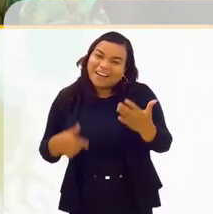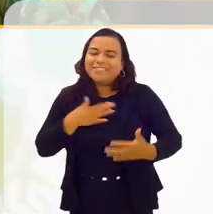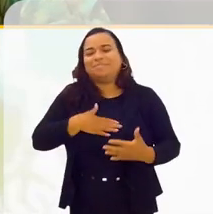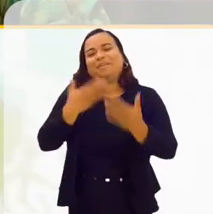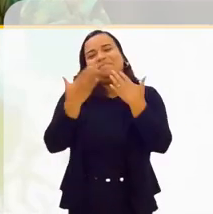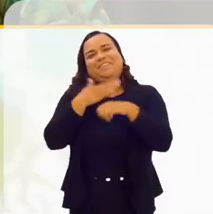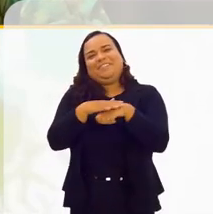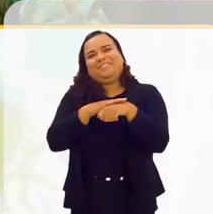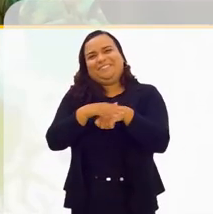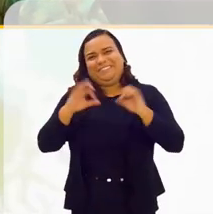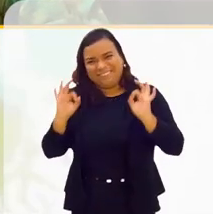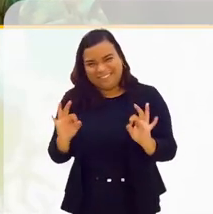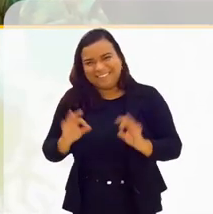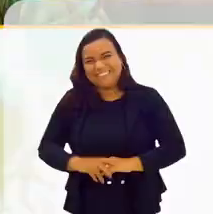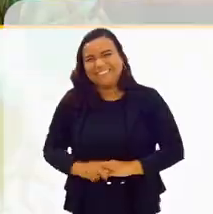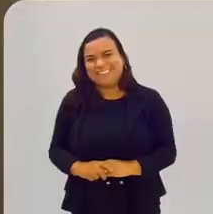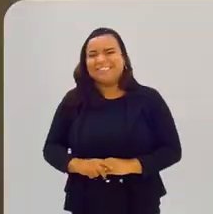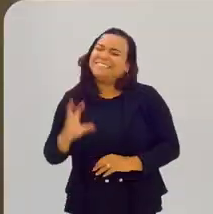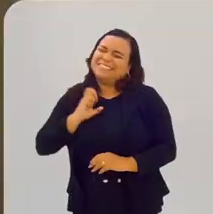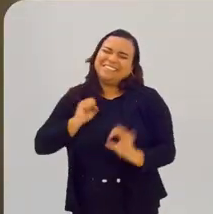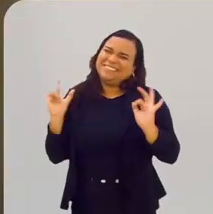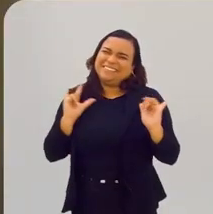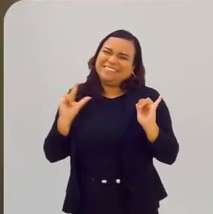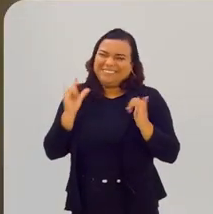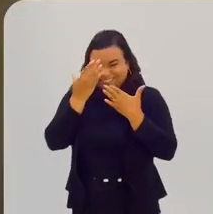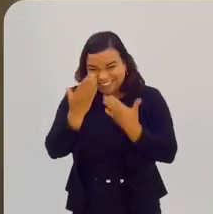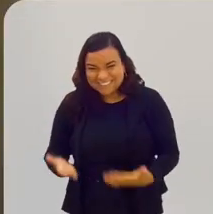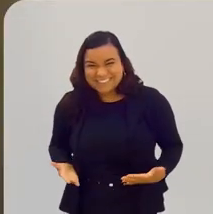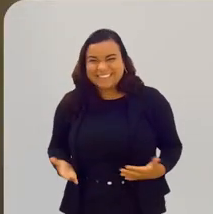foi um prazer conversar com você